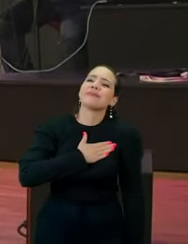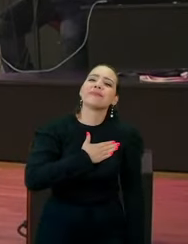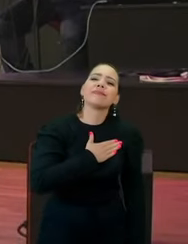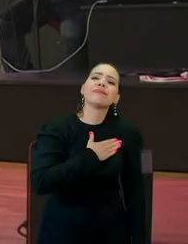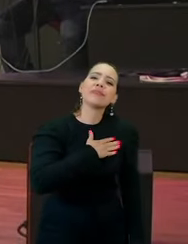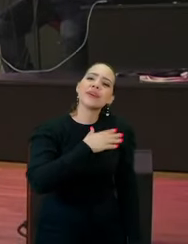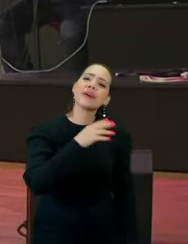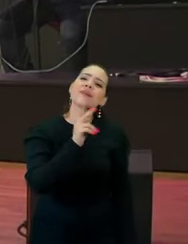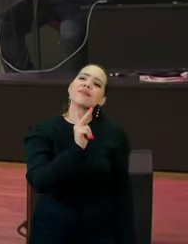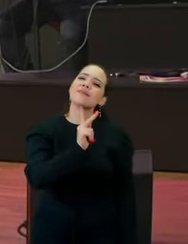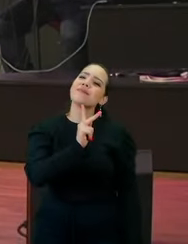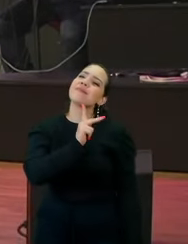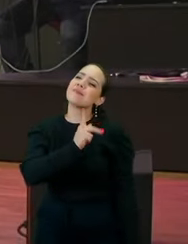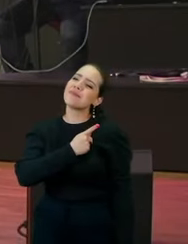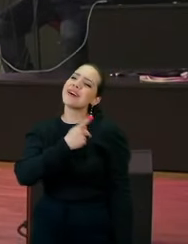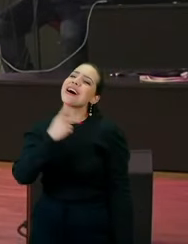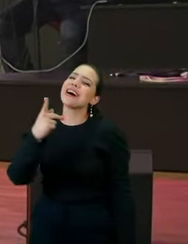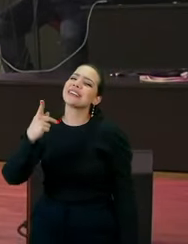bom